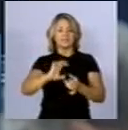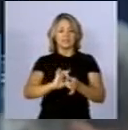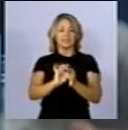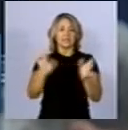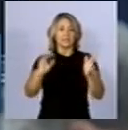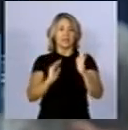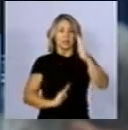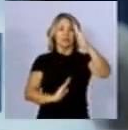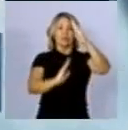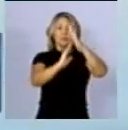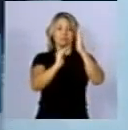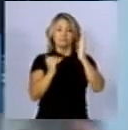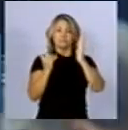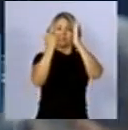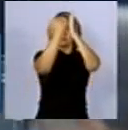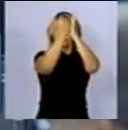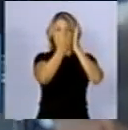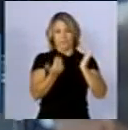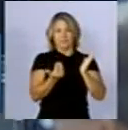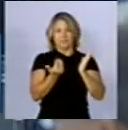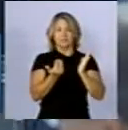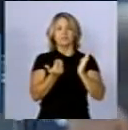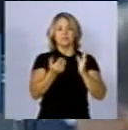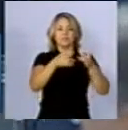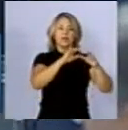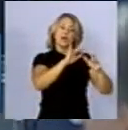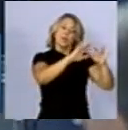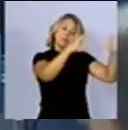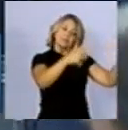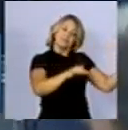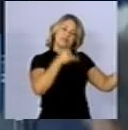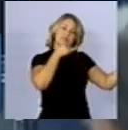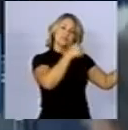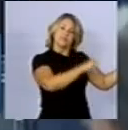limite para para os casos de campo magnético.